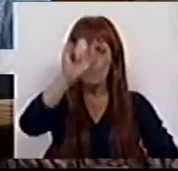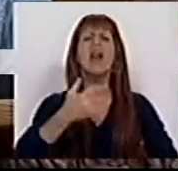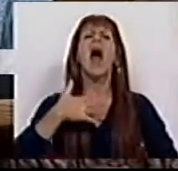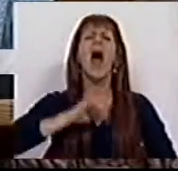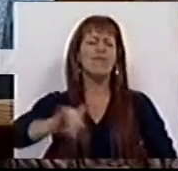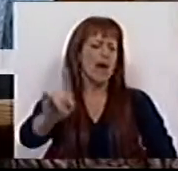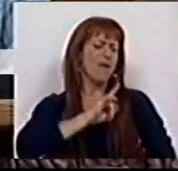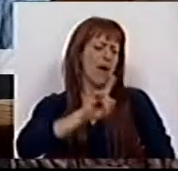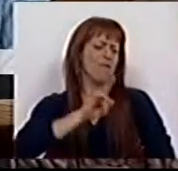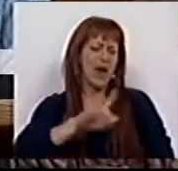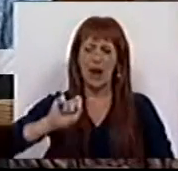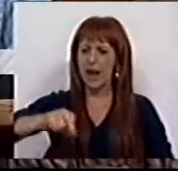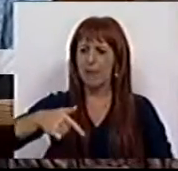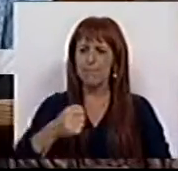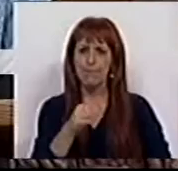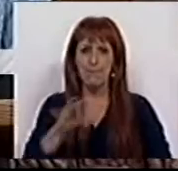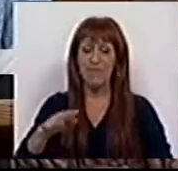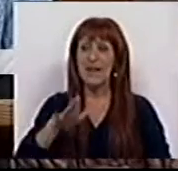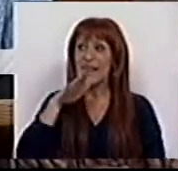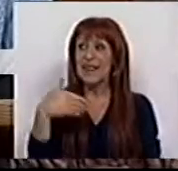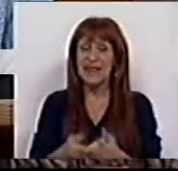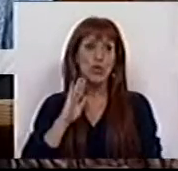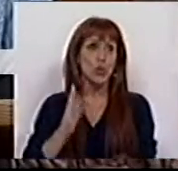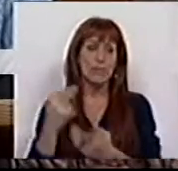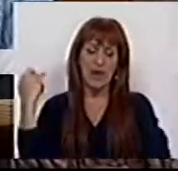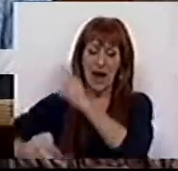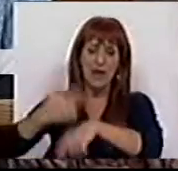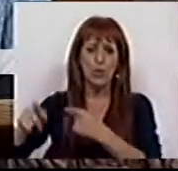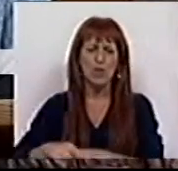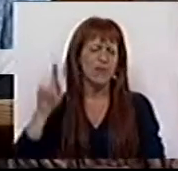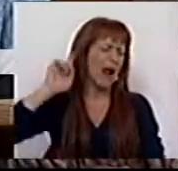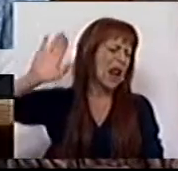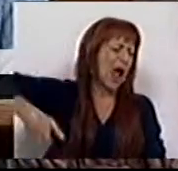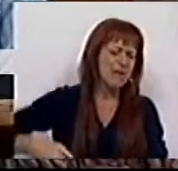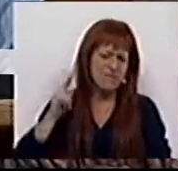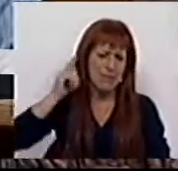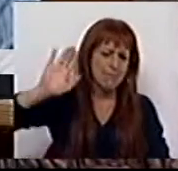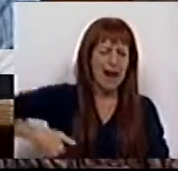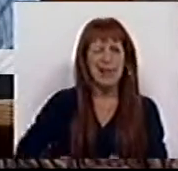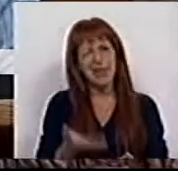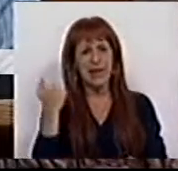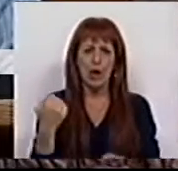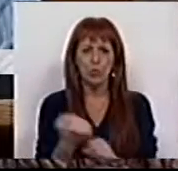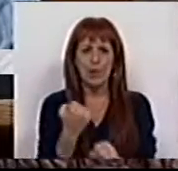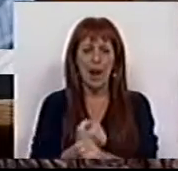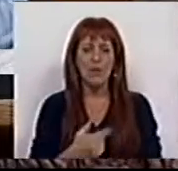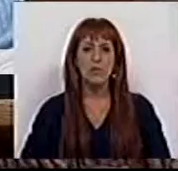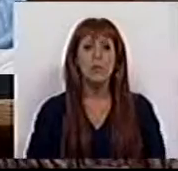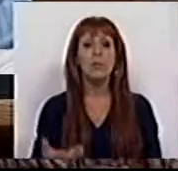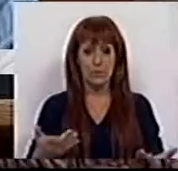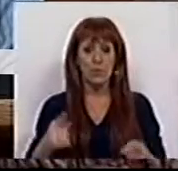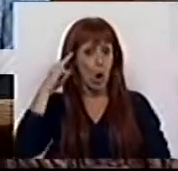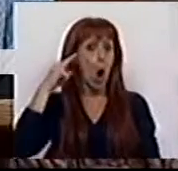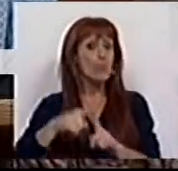Governo quer privatizar a EMF e dedicou-se nos últimos anos a desvalorizá-la e a retirar-lhe trabalho. Com